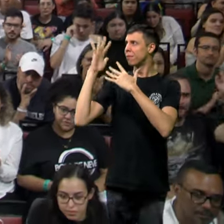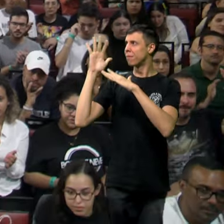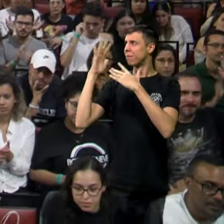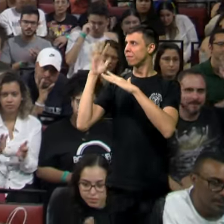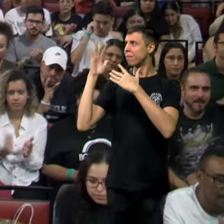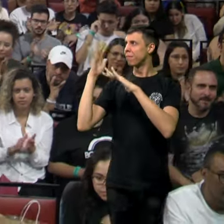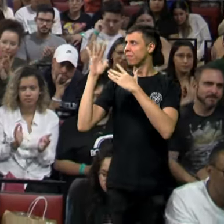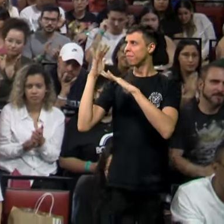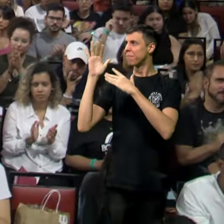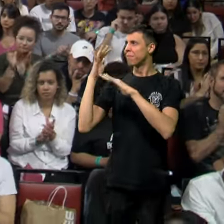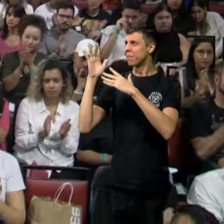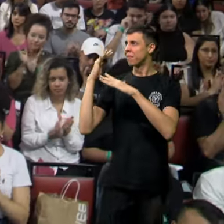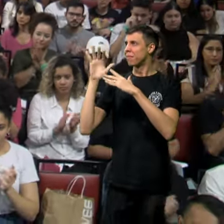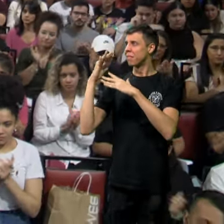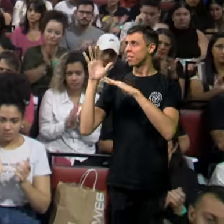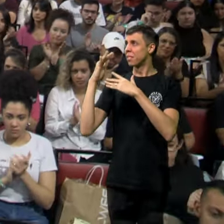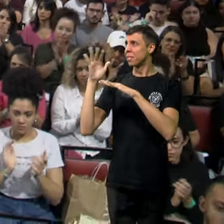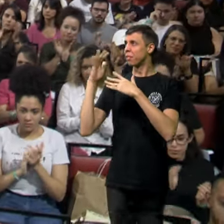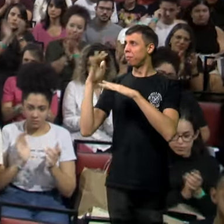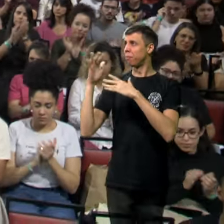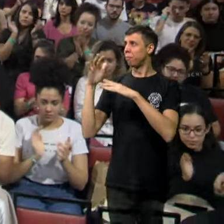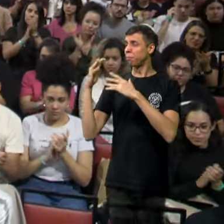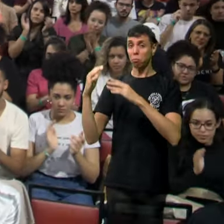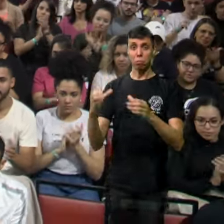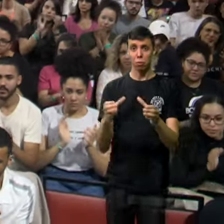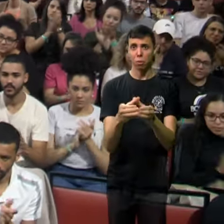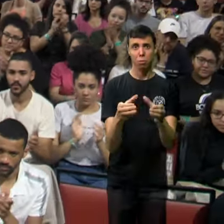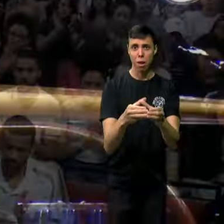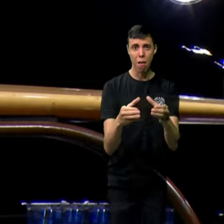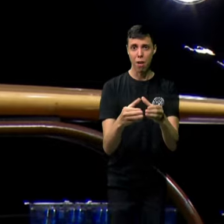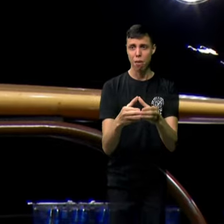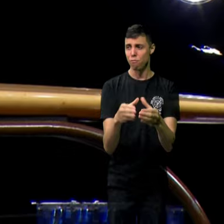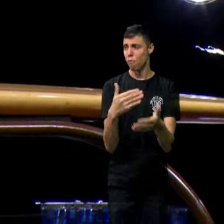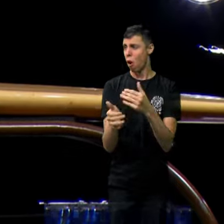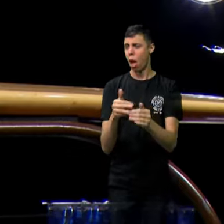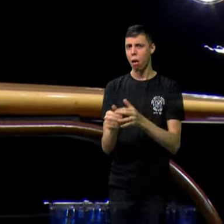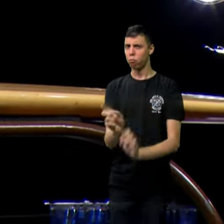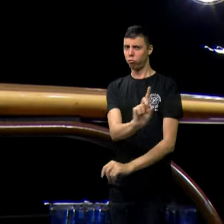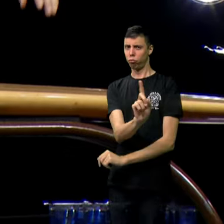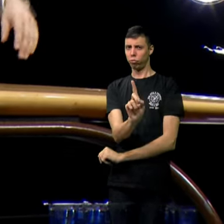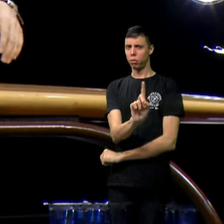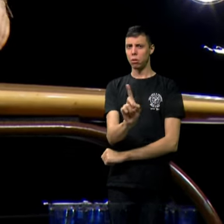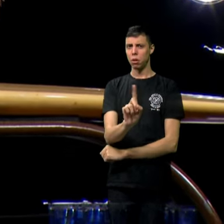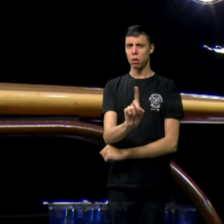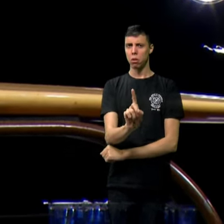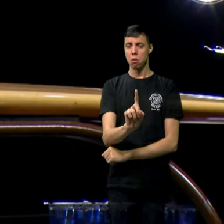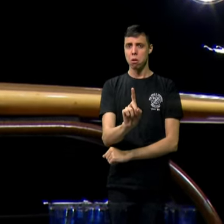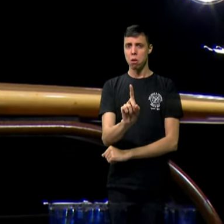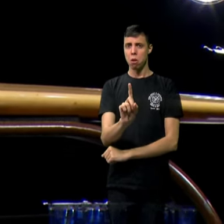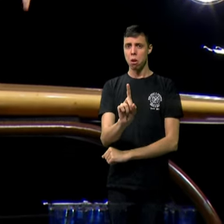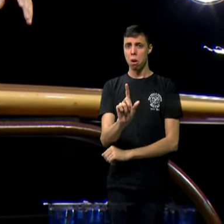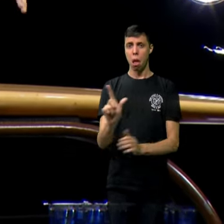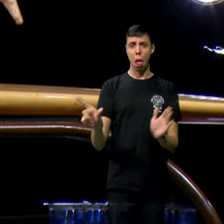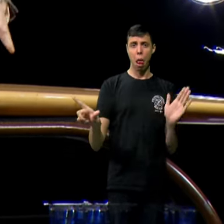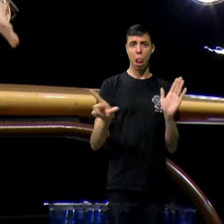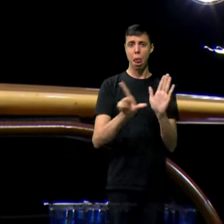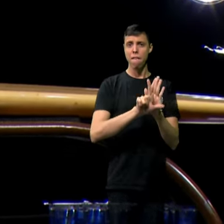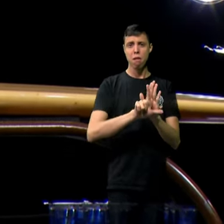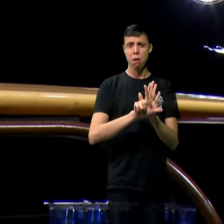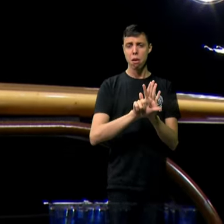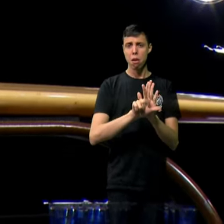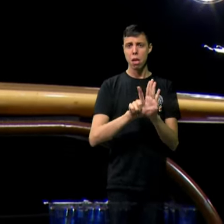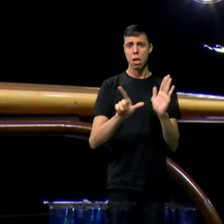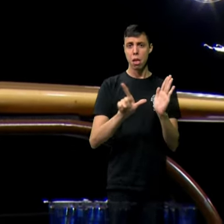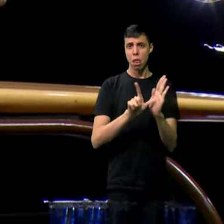Você não encarna qualquer tribo, me perdoe, você não encarna Levi, você não encarna, não, você